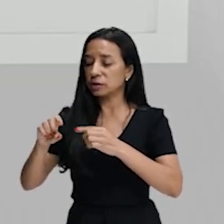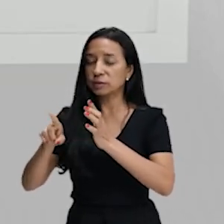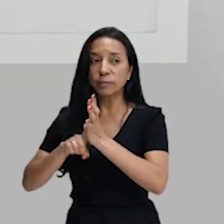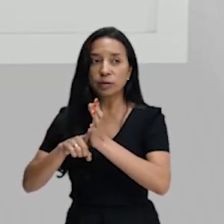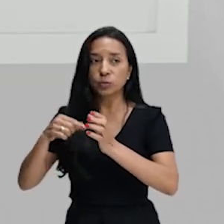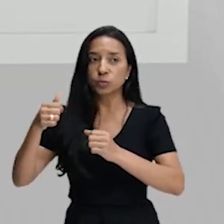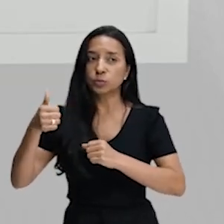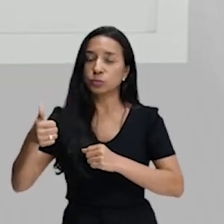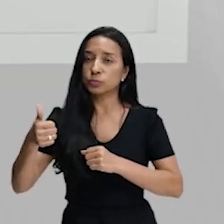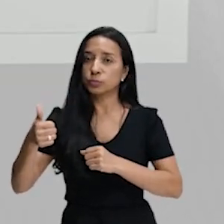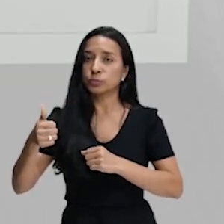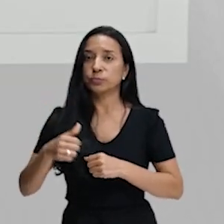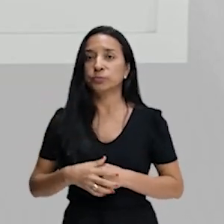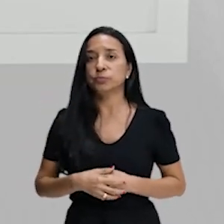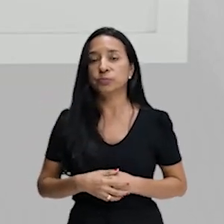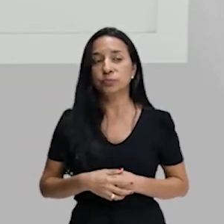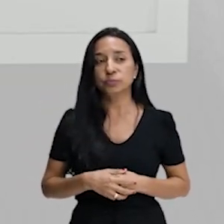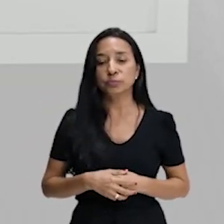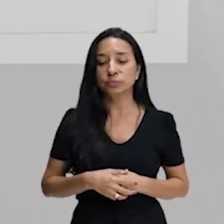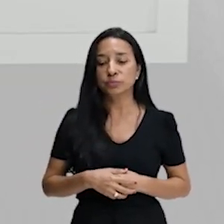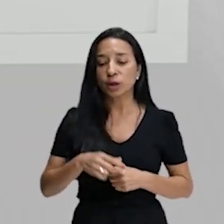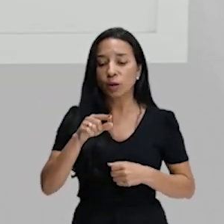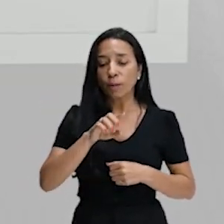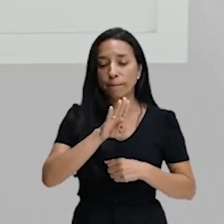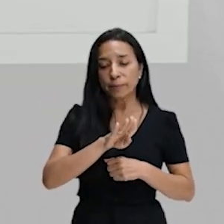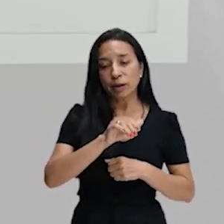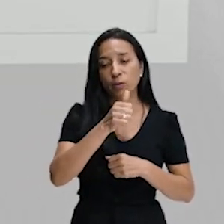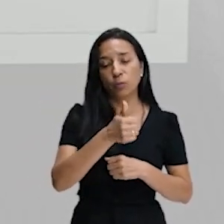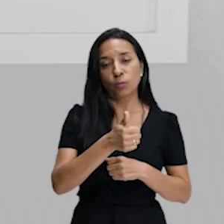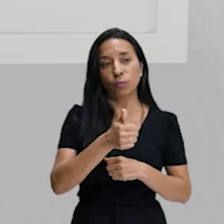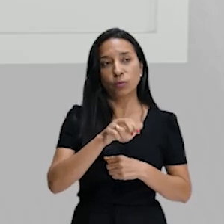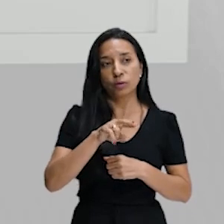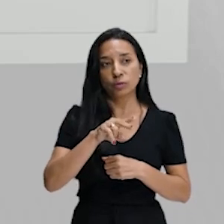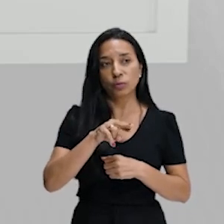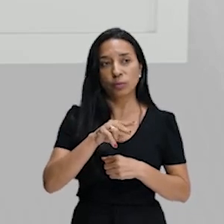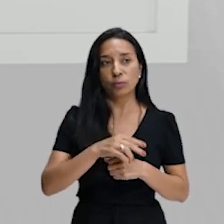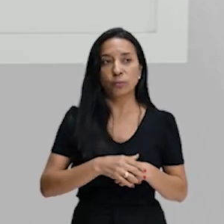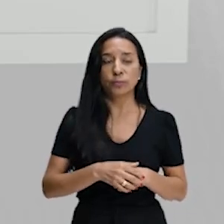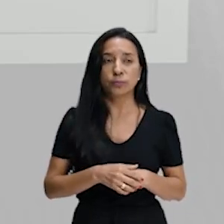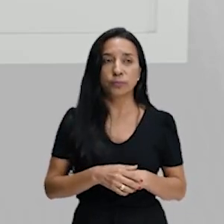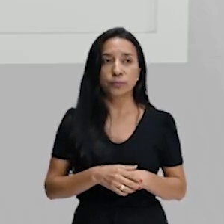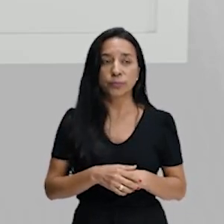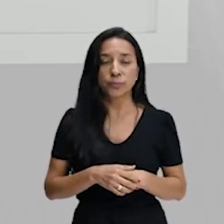Ok? Então, o campo 1 vai ser igual a quanto?